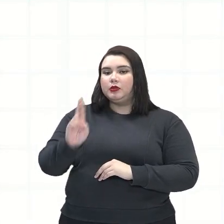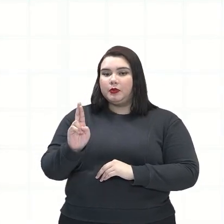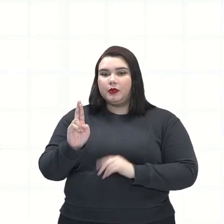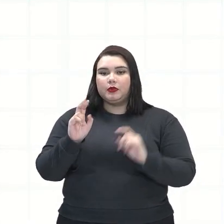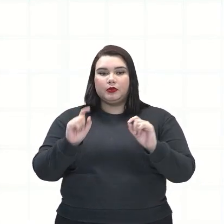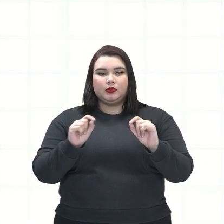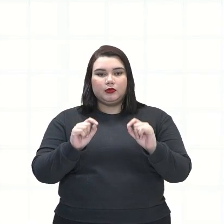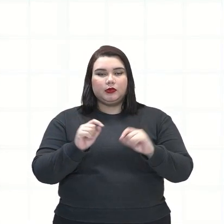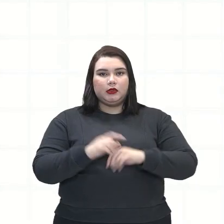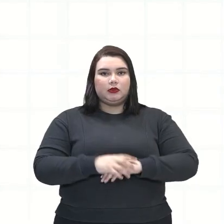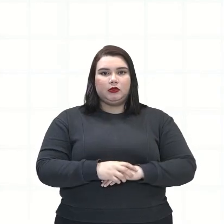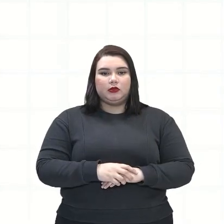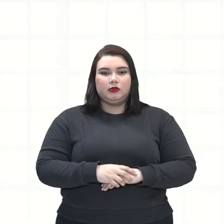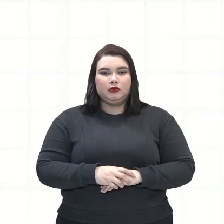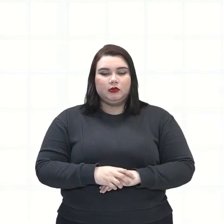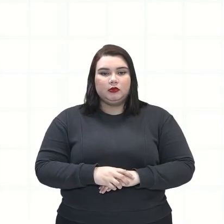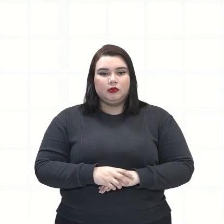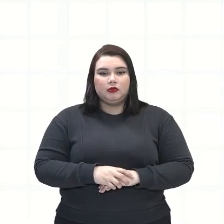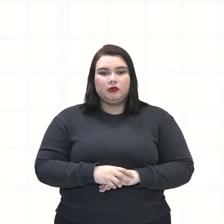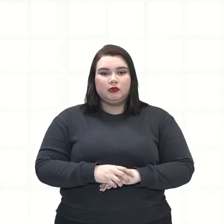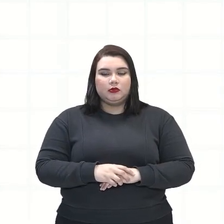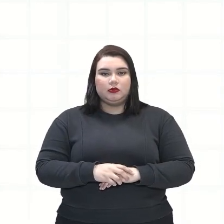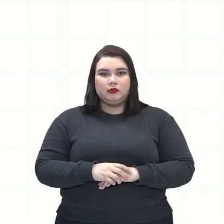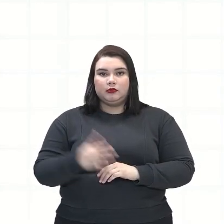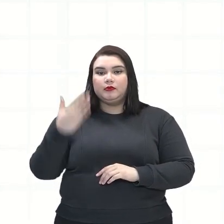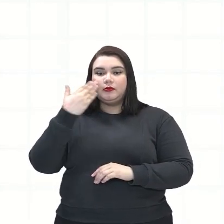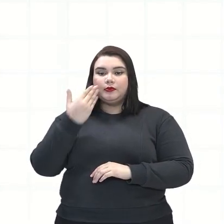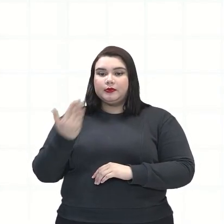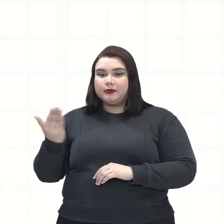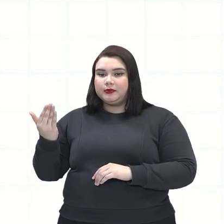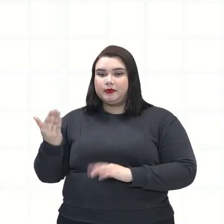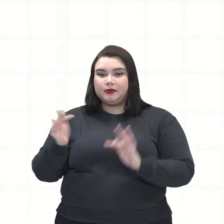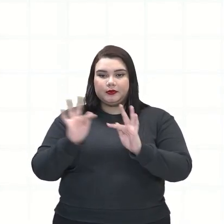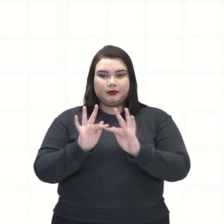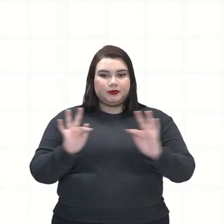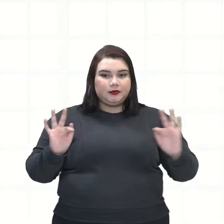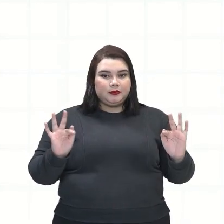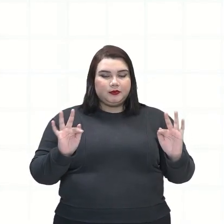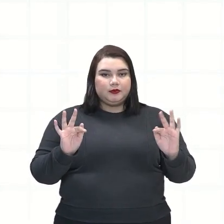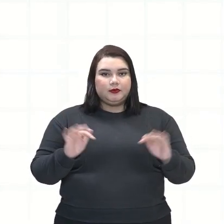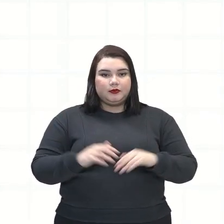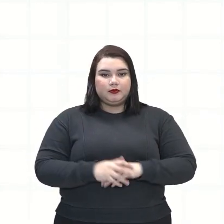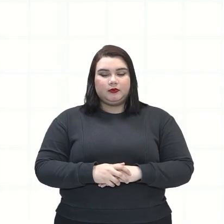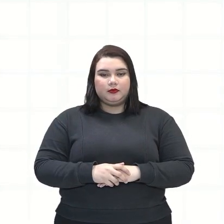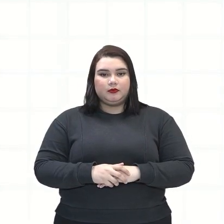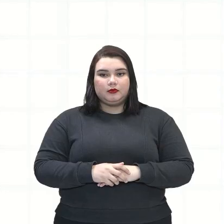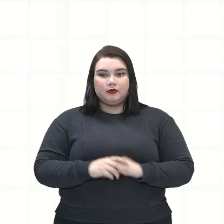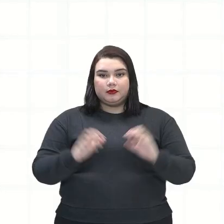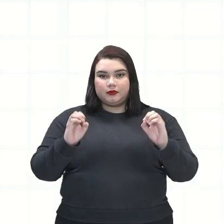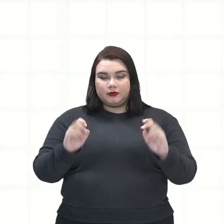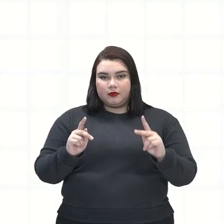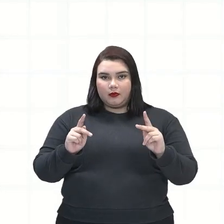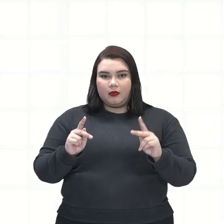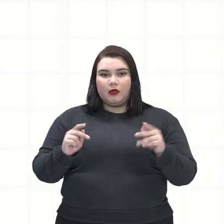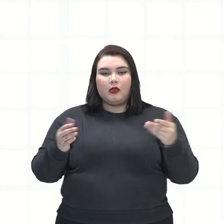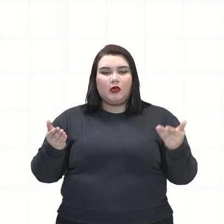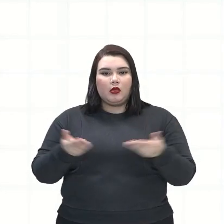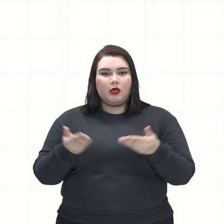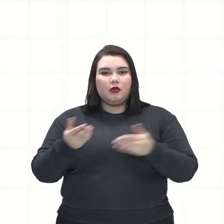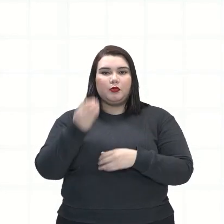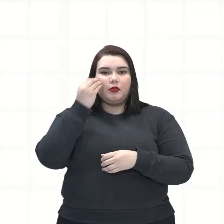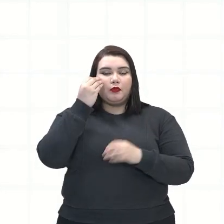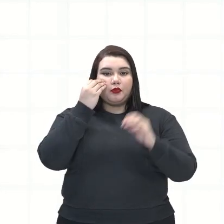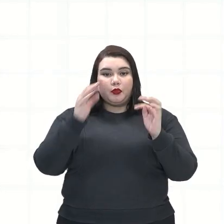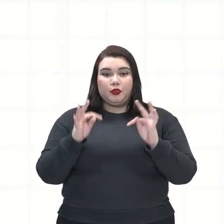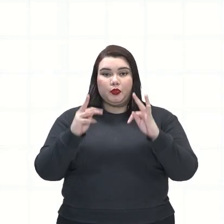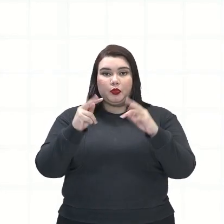one notebook. Yes, I have one notebook. Ok? Vamos ver todos os